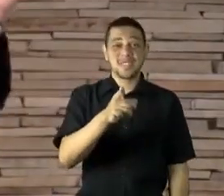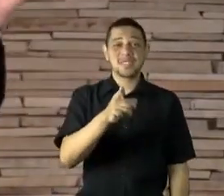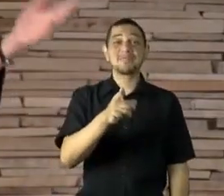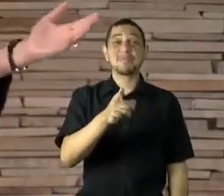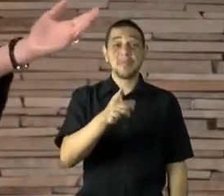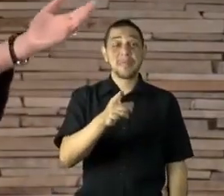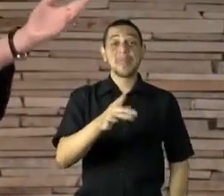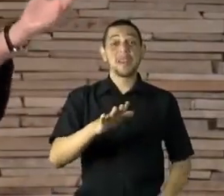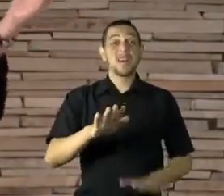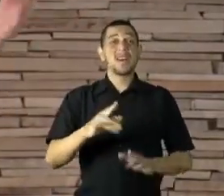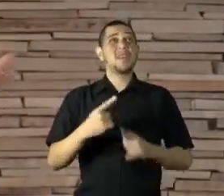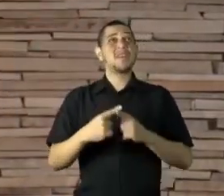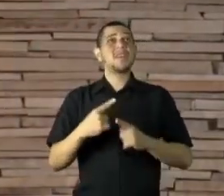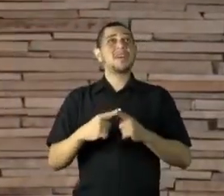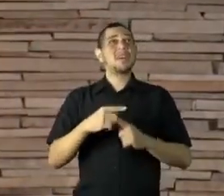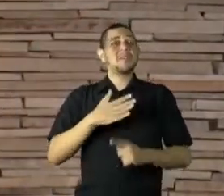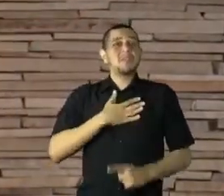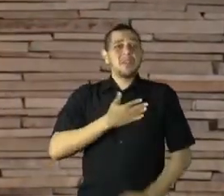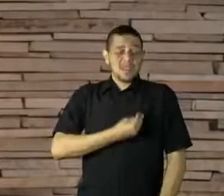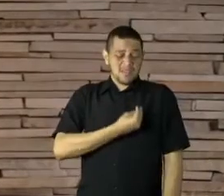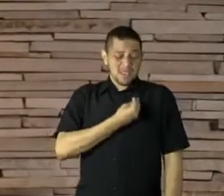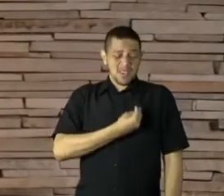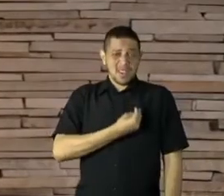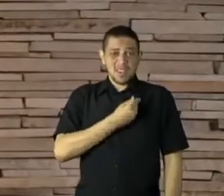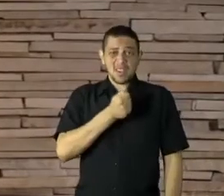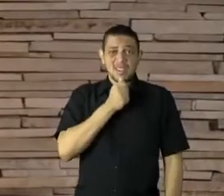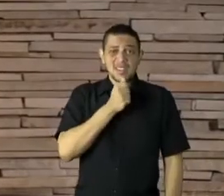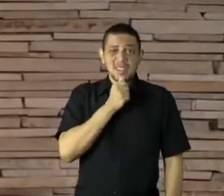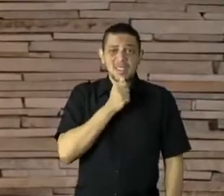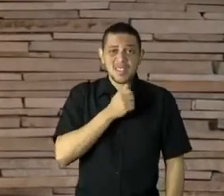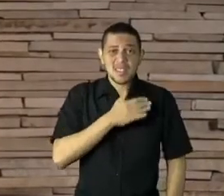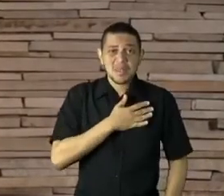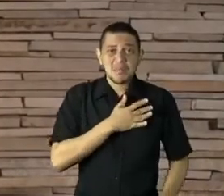minha vida o